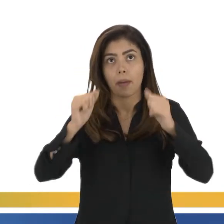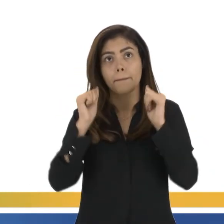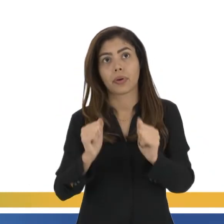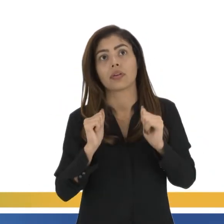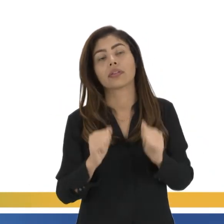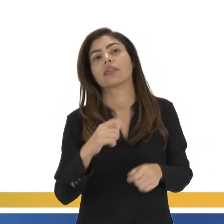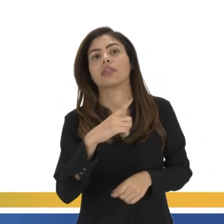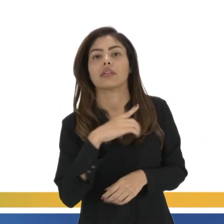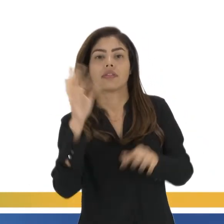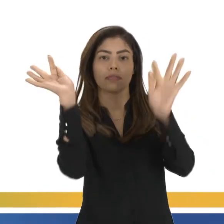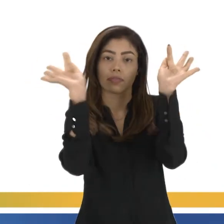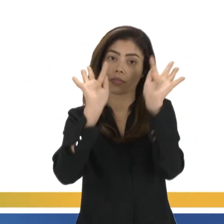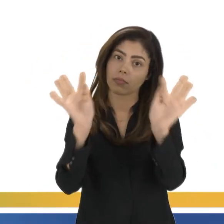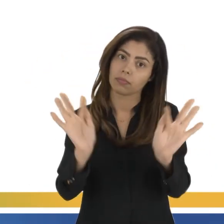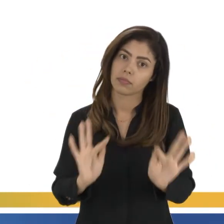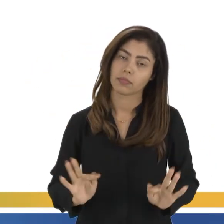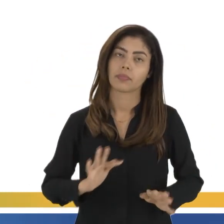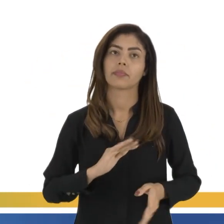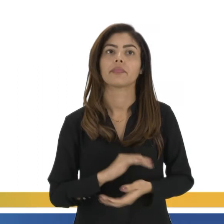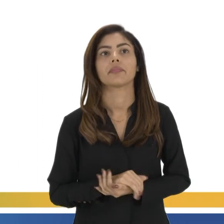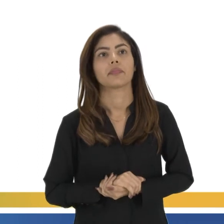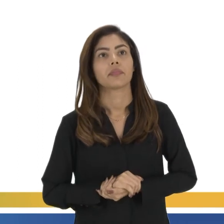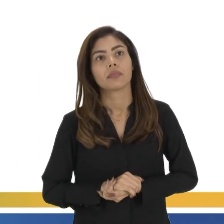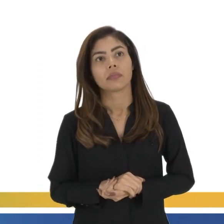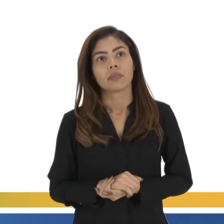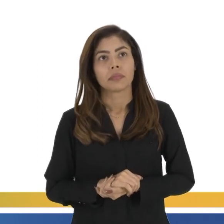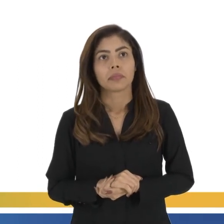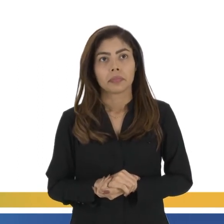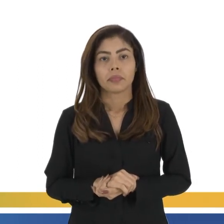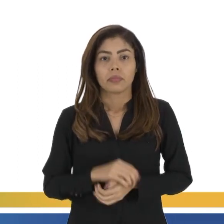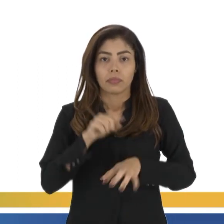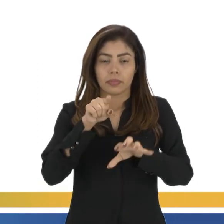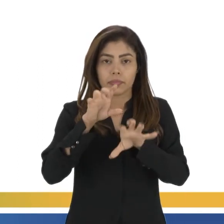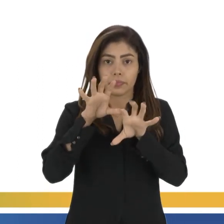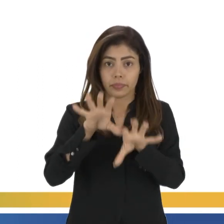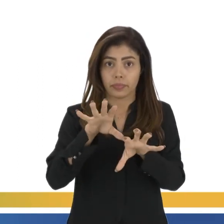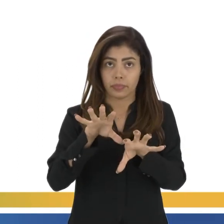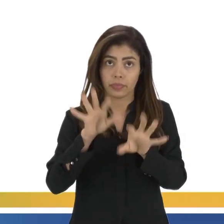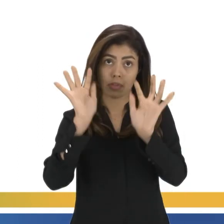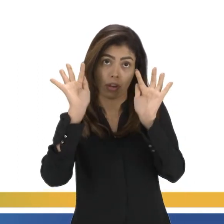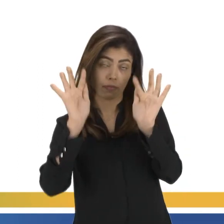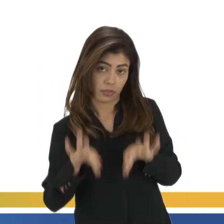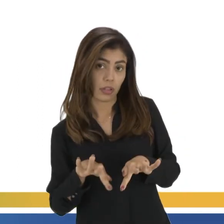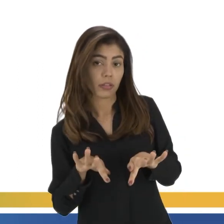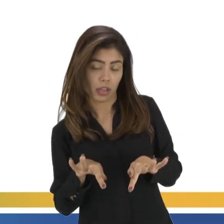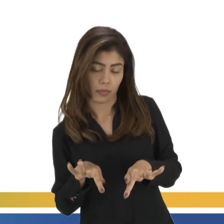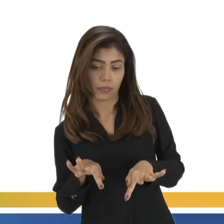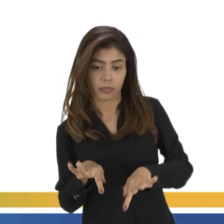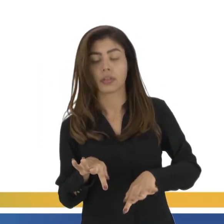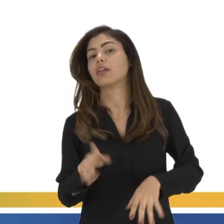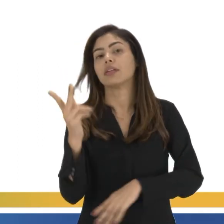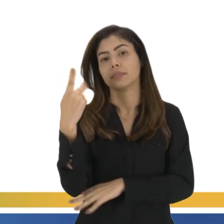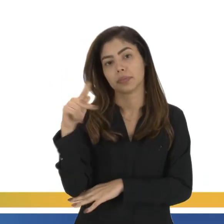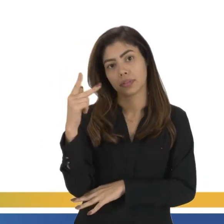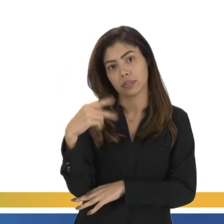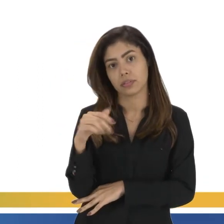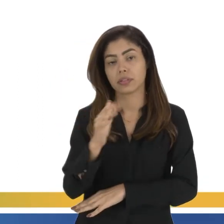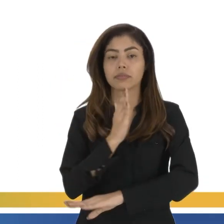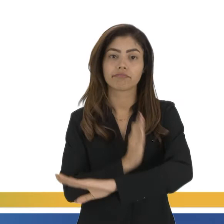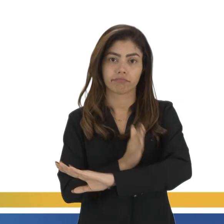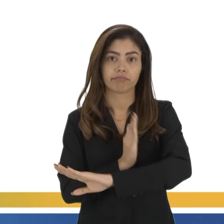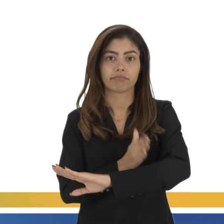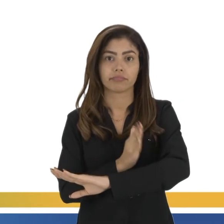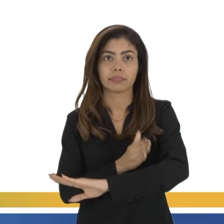a manifestação do mal. O controle das paixões tem em vista a vida futura,